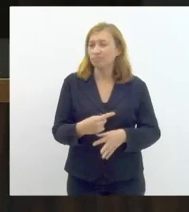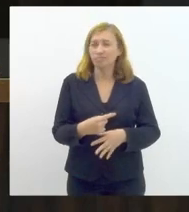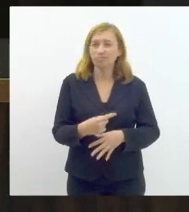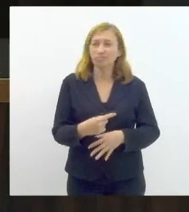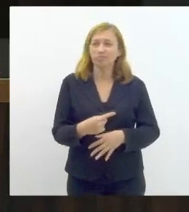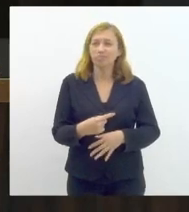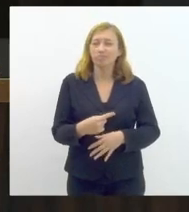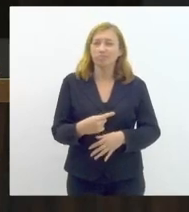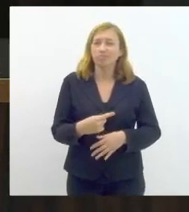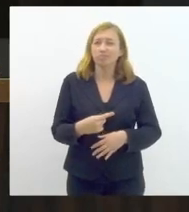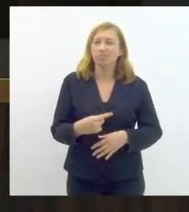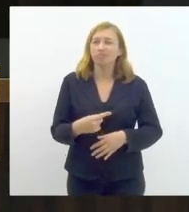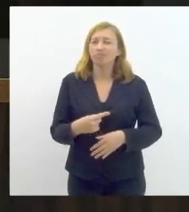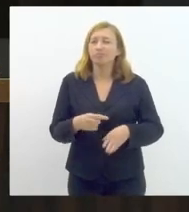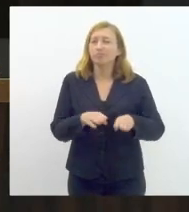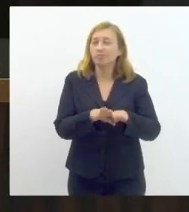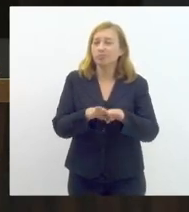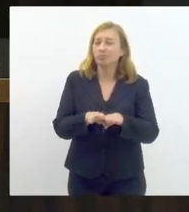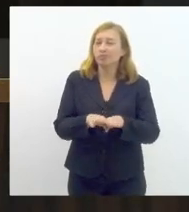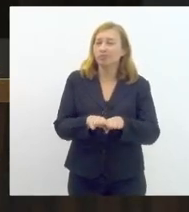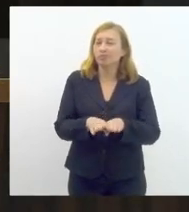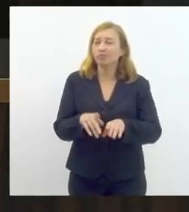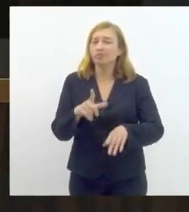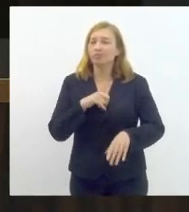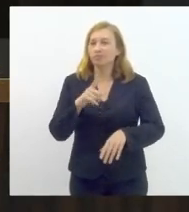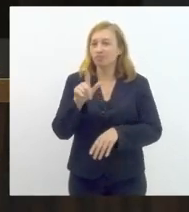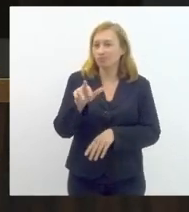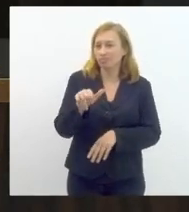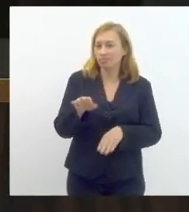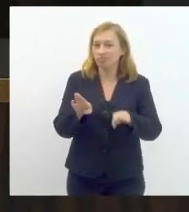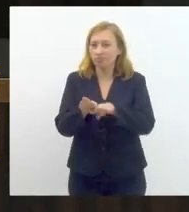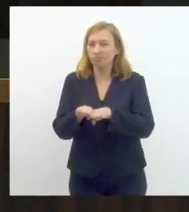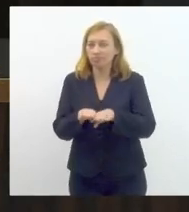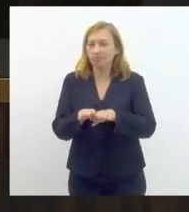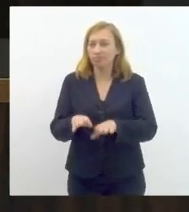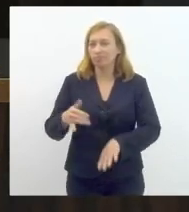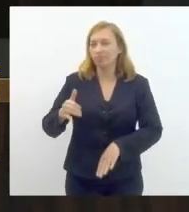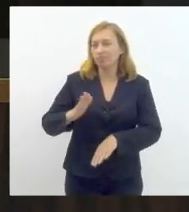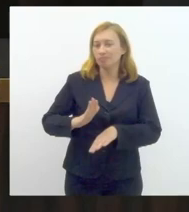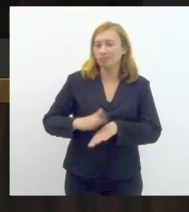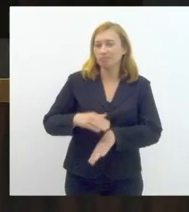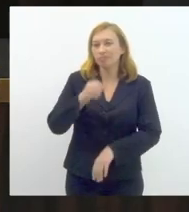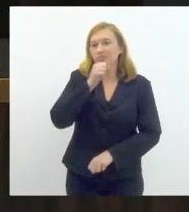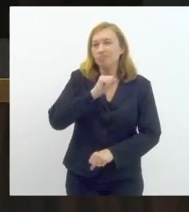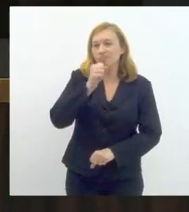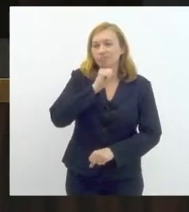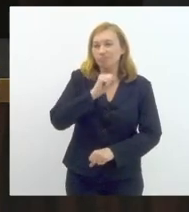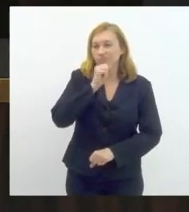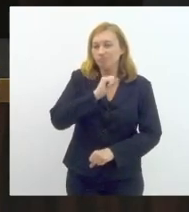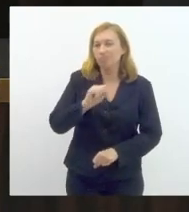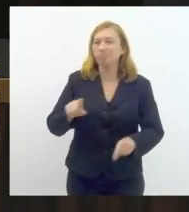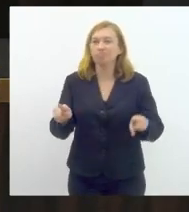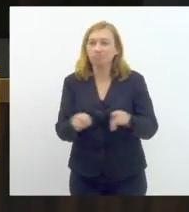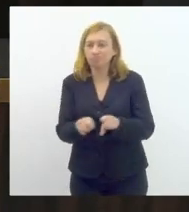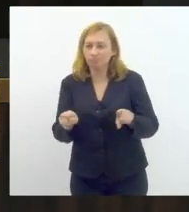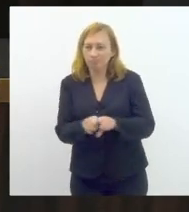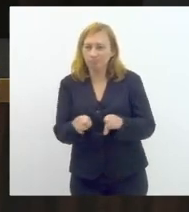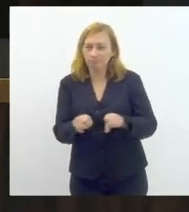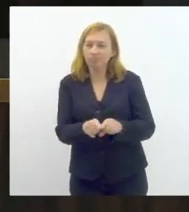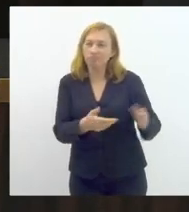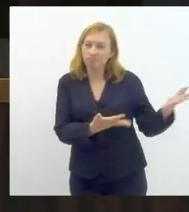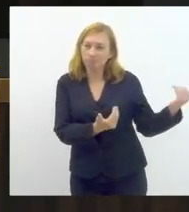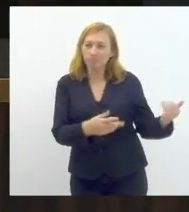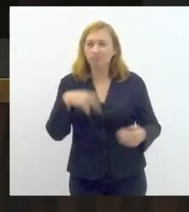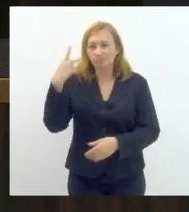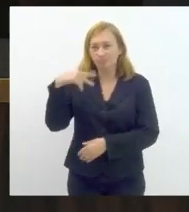Fluminense, o critério é de idade. O mais velho no Parlamento Fluminense e também no Parlamento